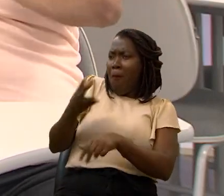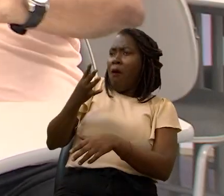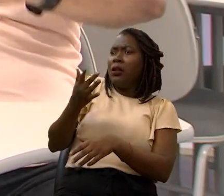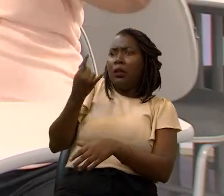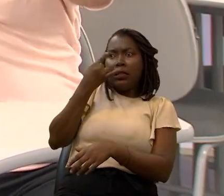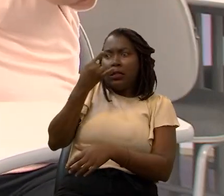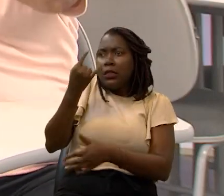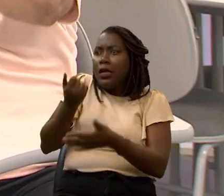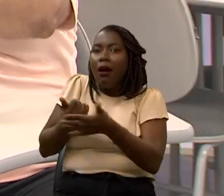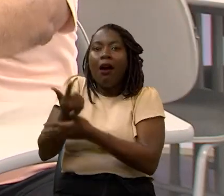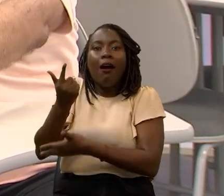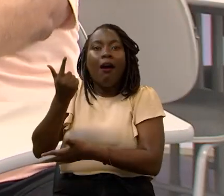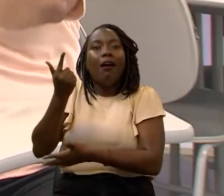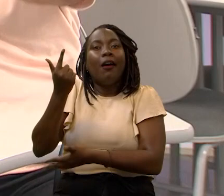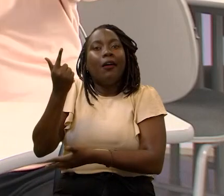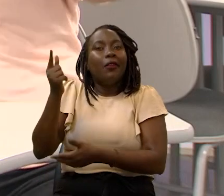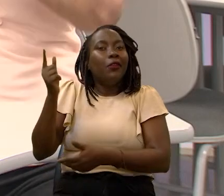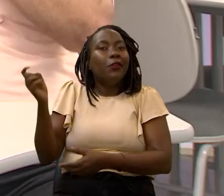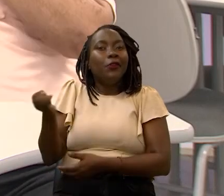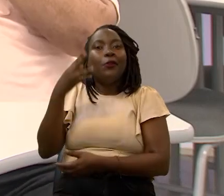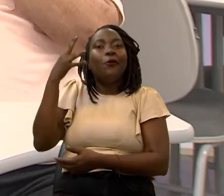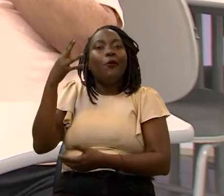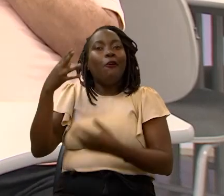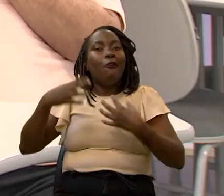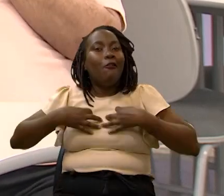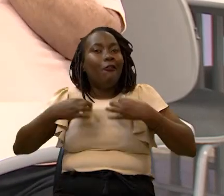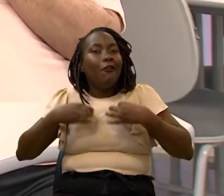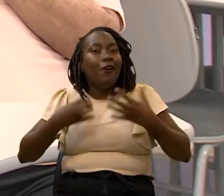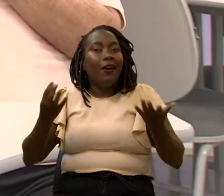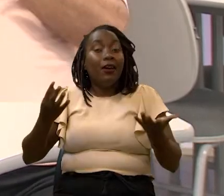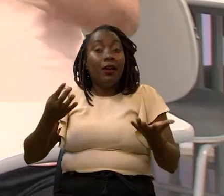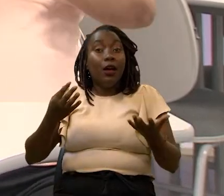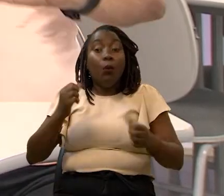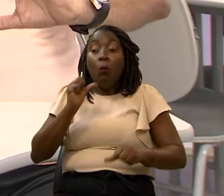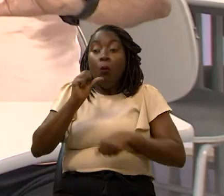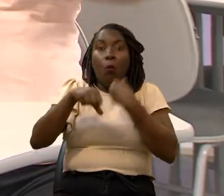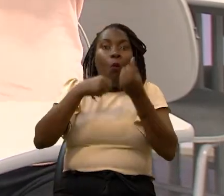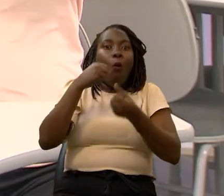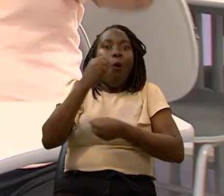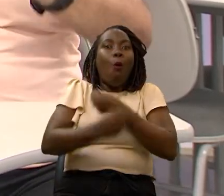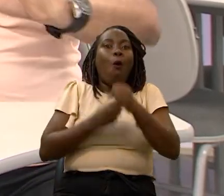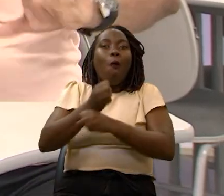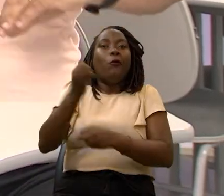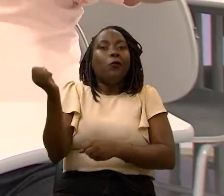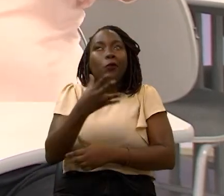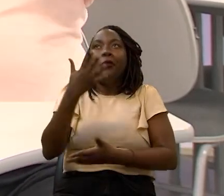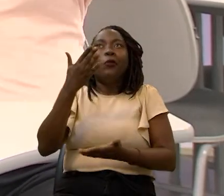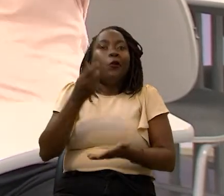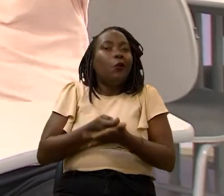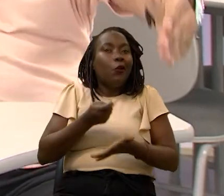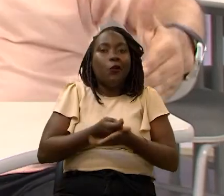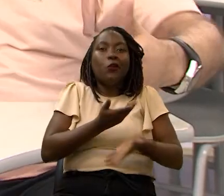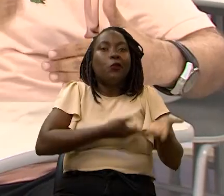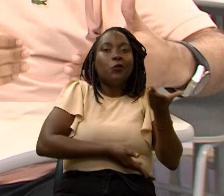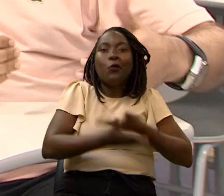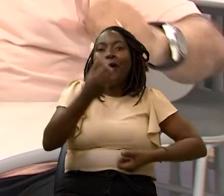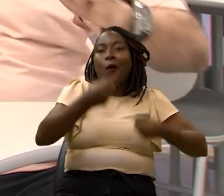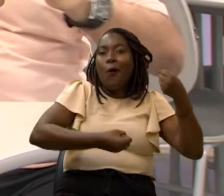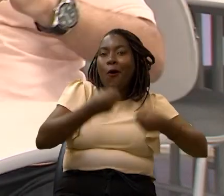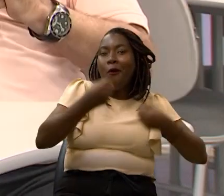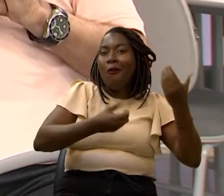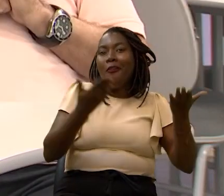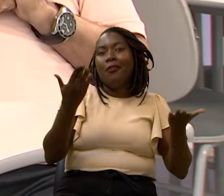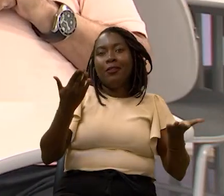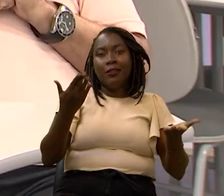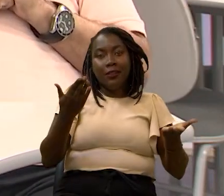moda nova, você vai lá e adquire novos vestuários. Muda o ano, aí você precisa trocar o